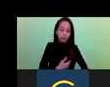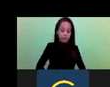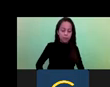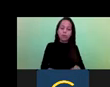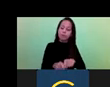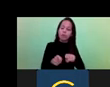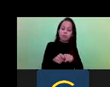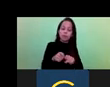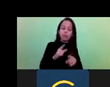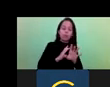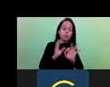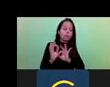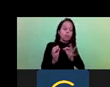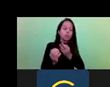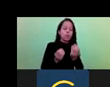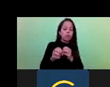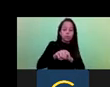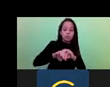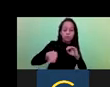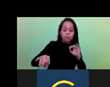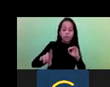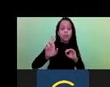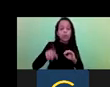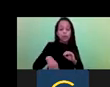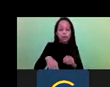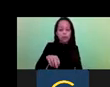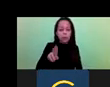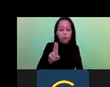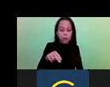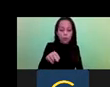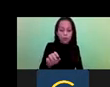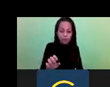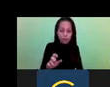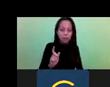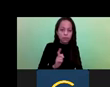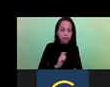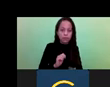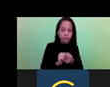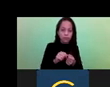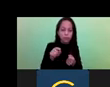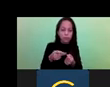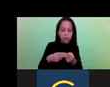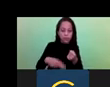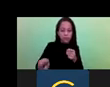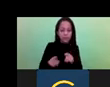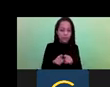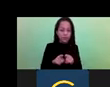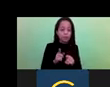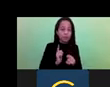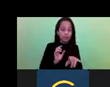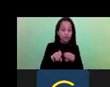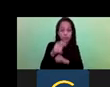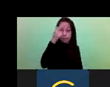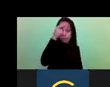gestão e implementação de educação à distância pela UFES, e em mídias e educação pela USP também. Possui graduação em